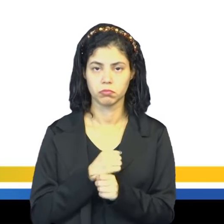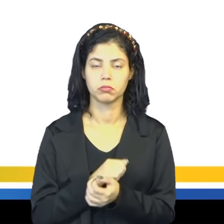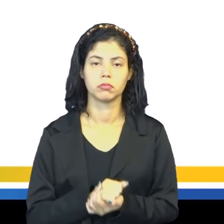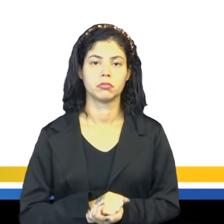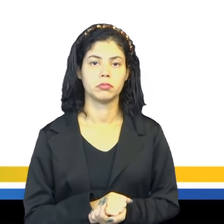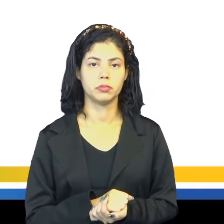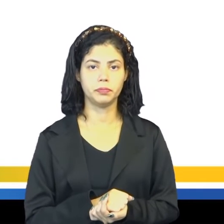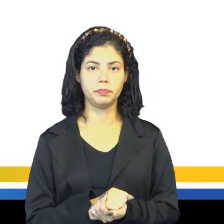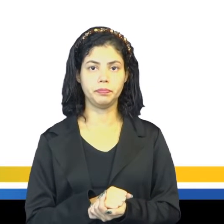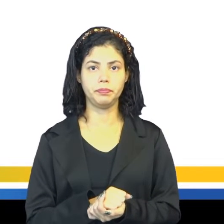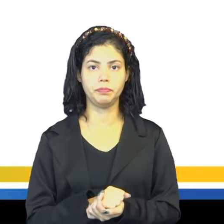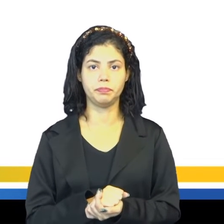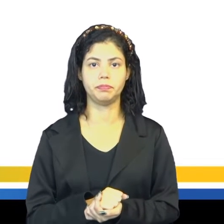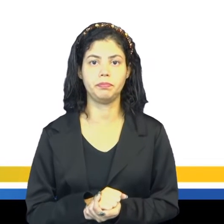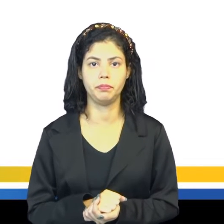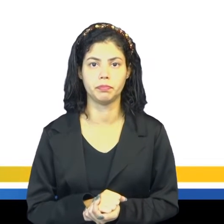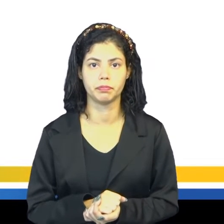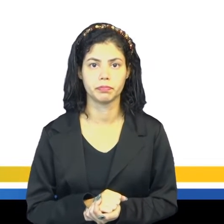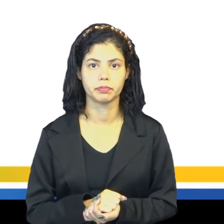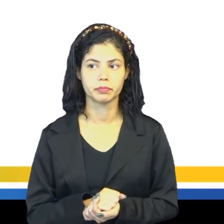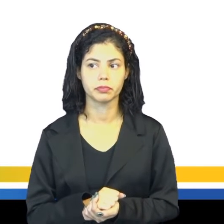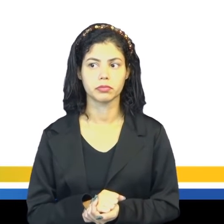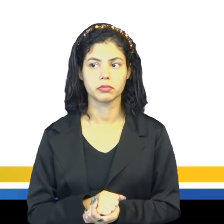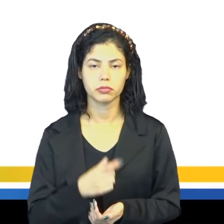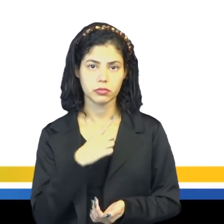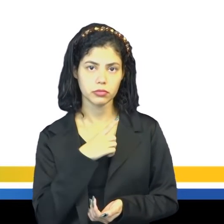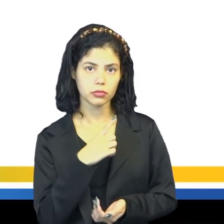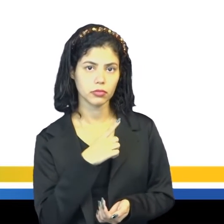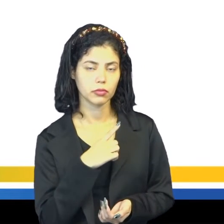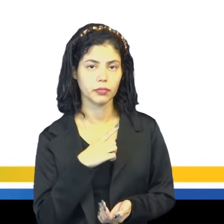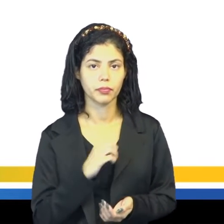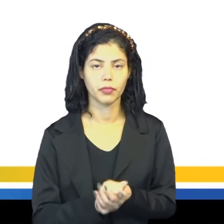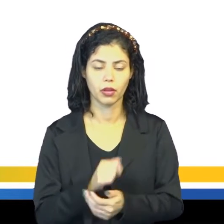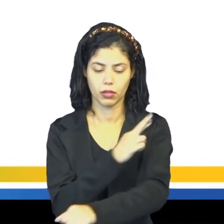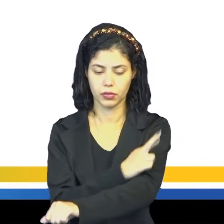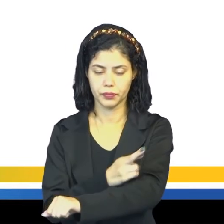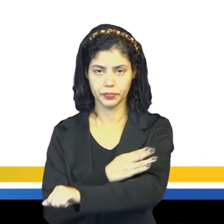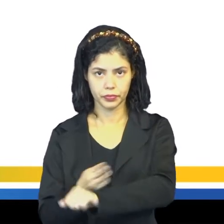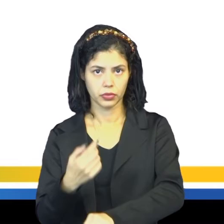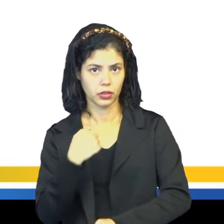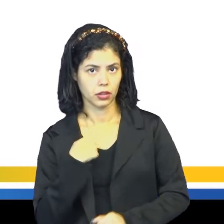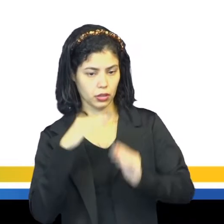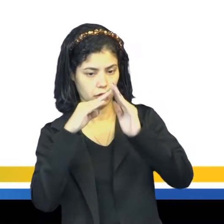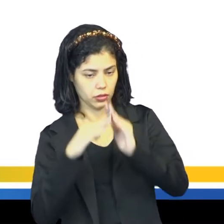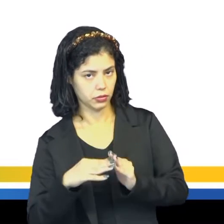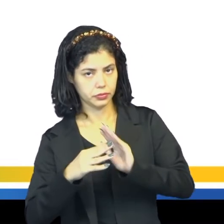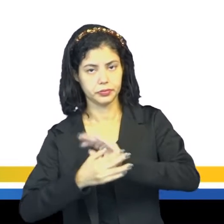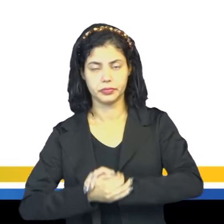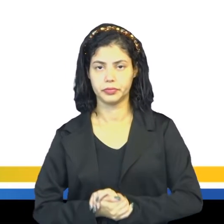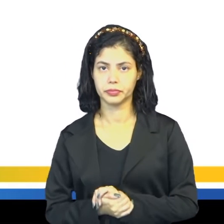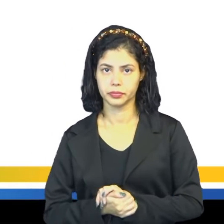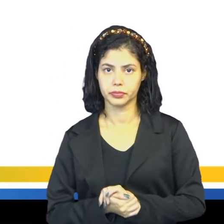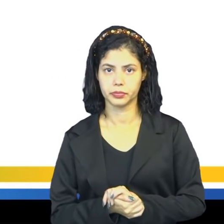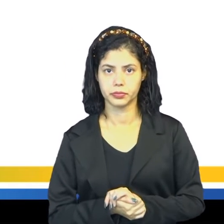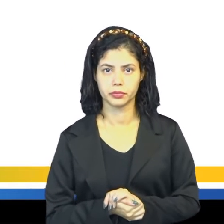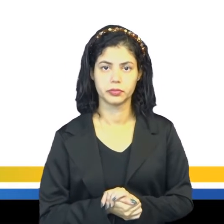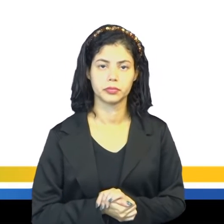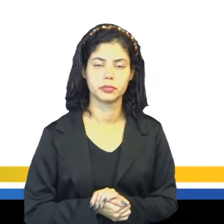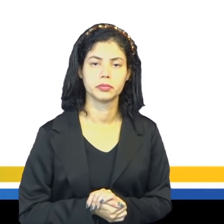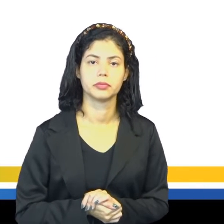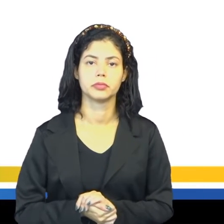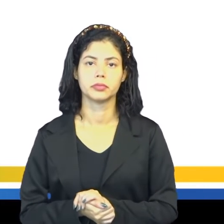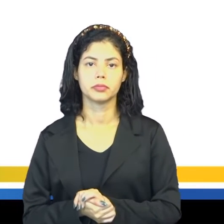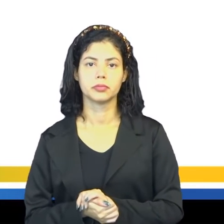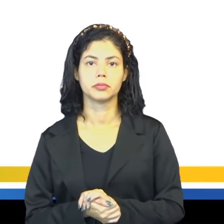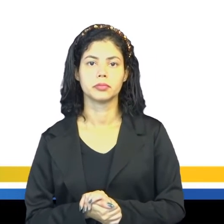idade. Próximo, nós temos I am from Rio Branco. Eu sou de Rio Branco, a cidade